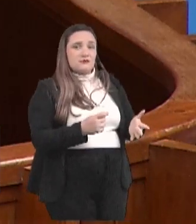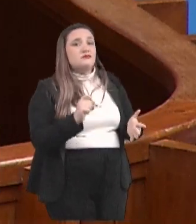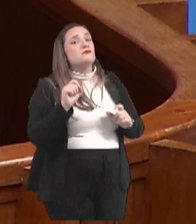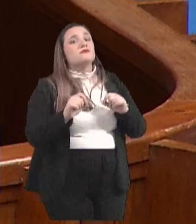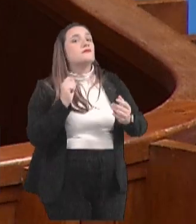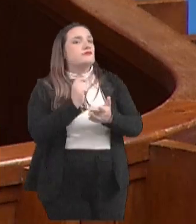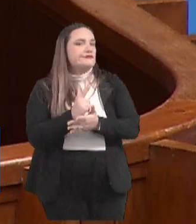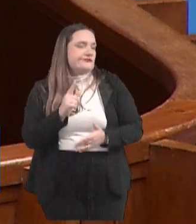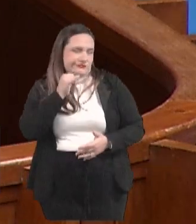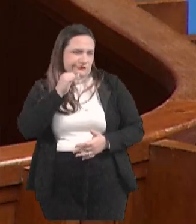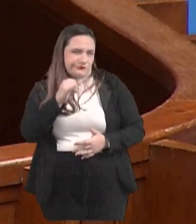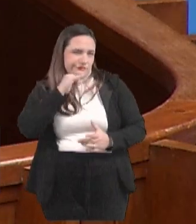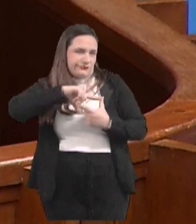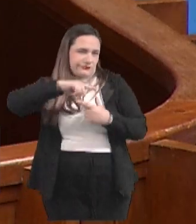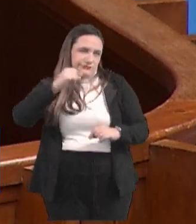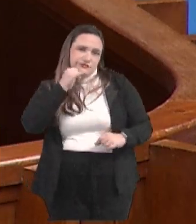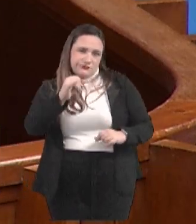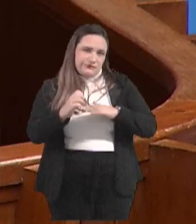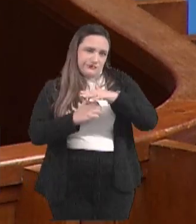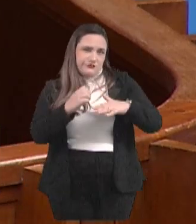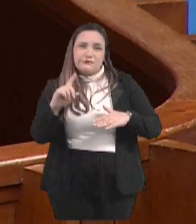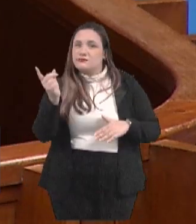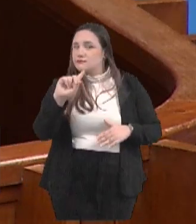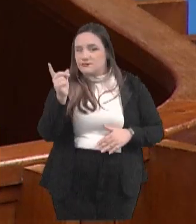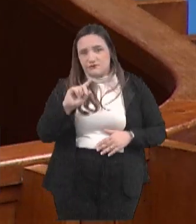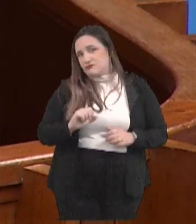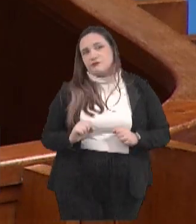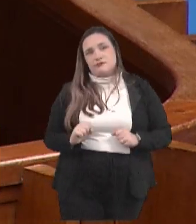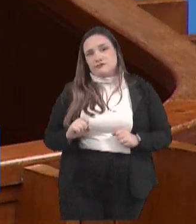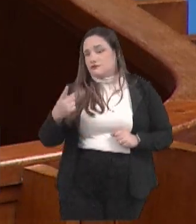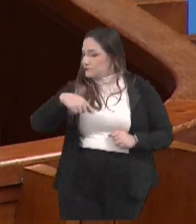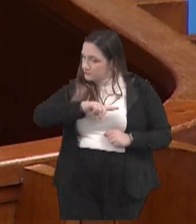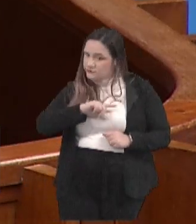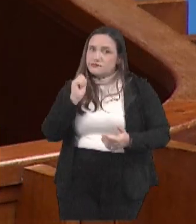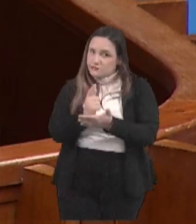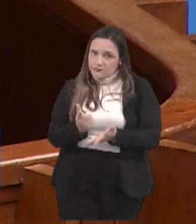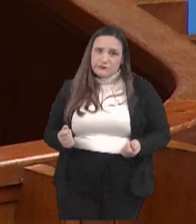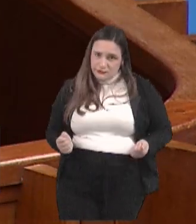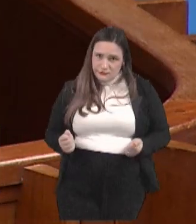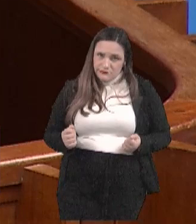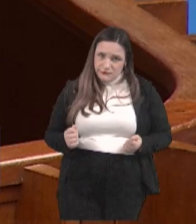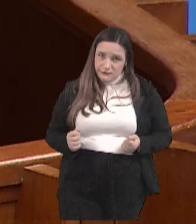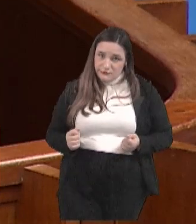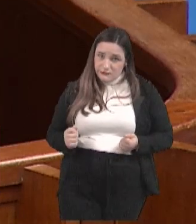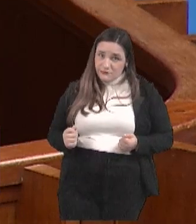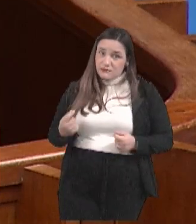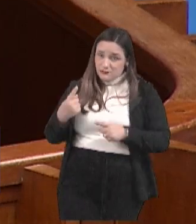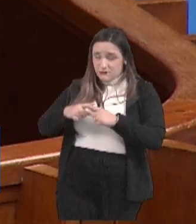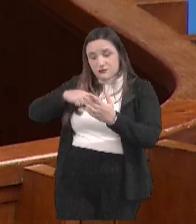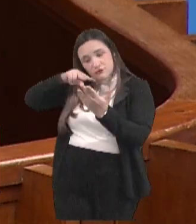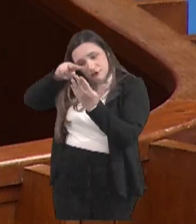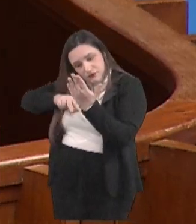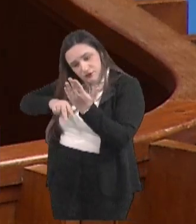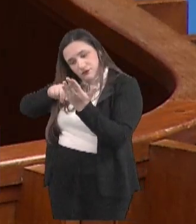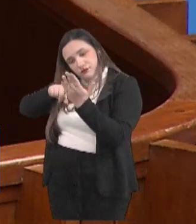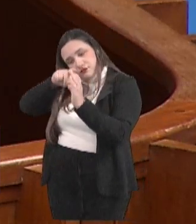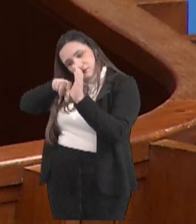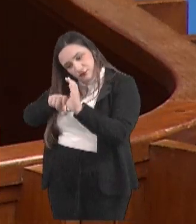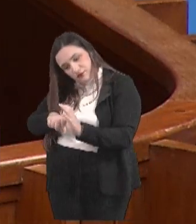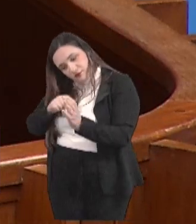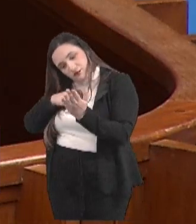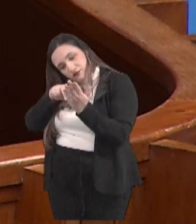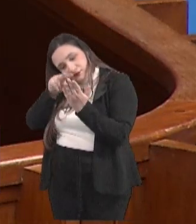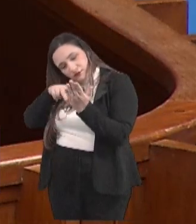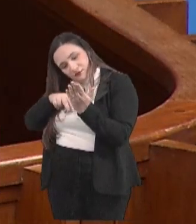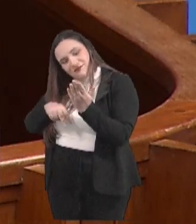Energisa, ninguém que deu a luz de graça. Nós pagamos a conta lá na nossa conta. É os pagadores de luz que pagam a